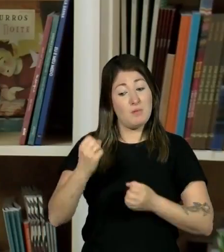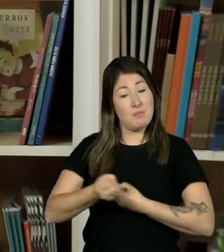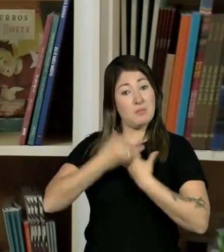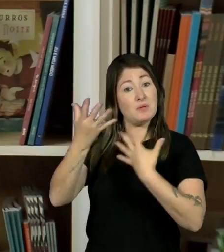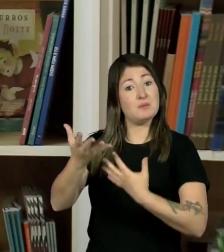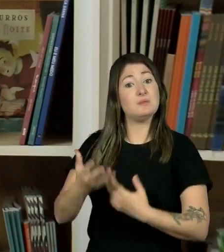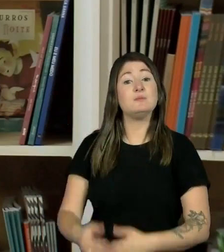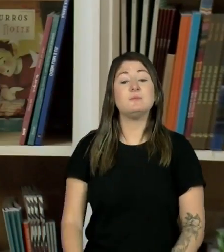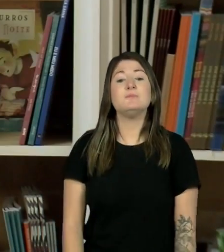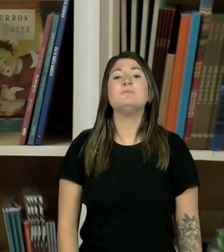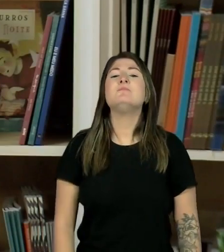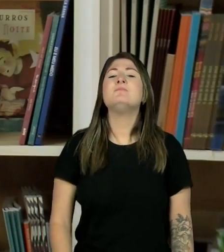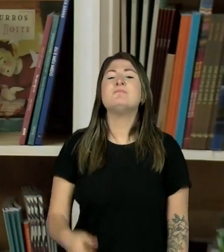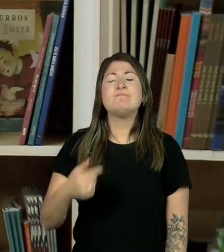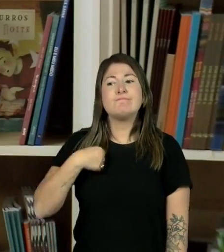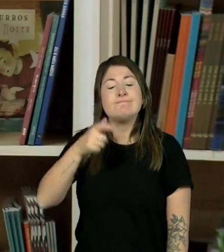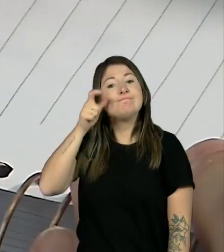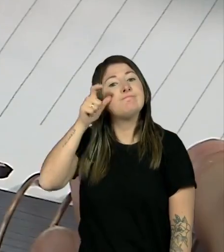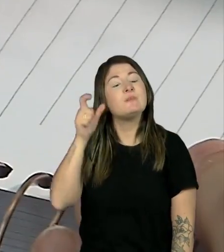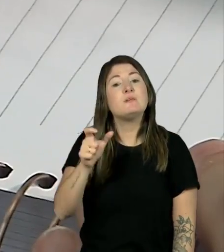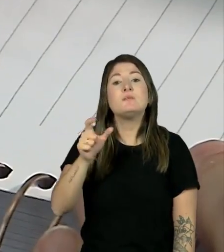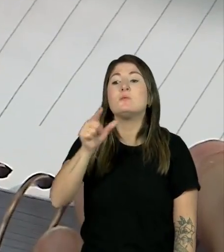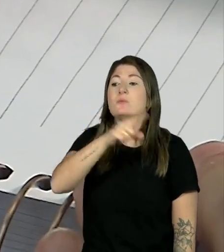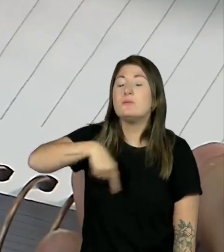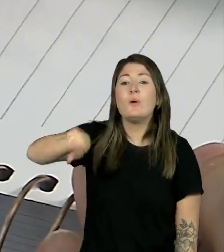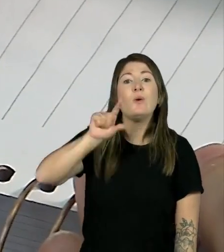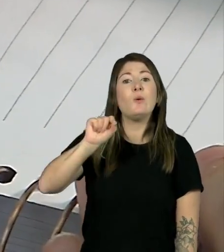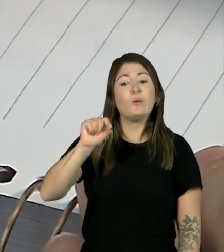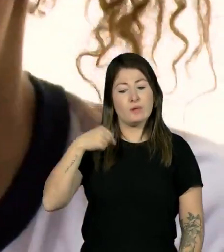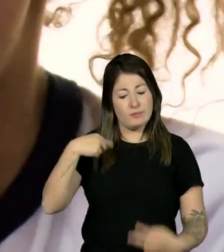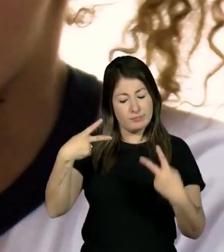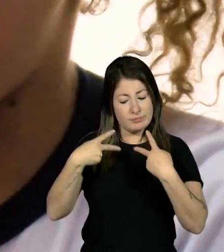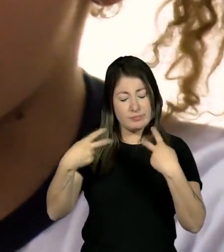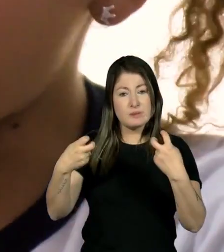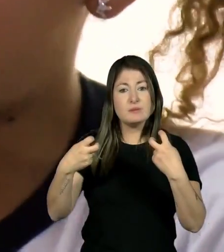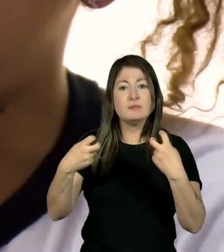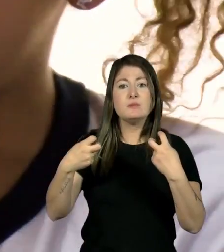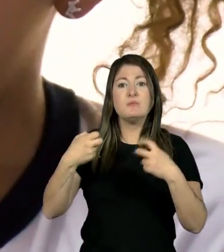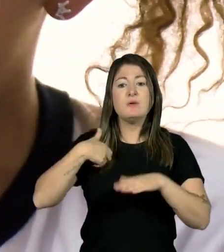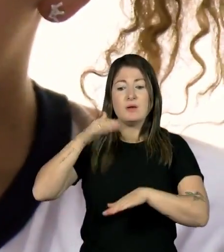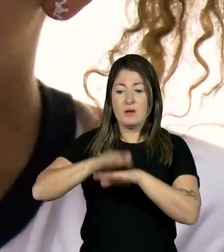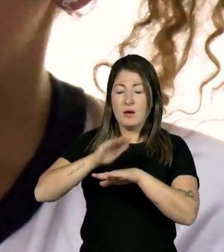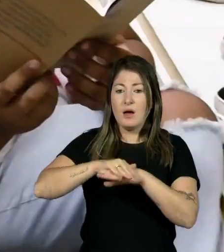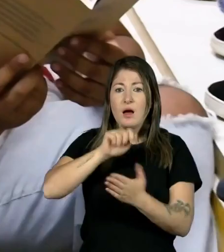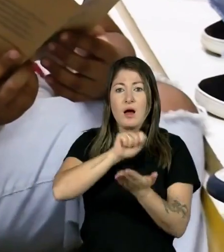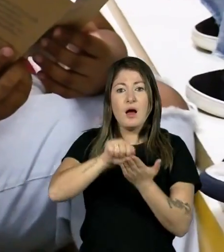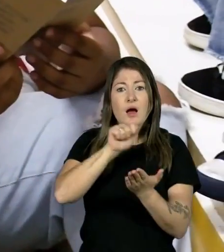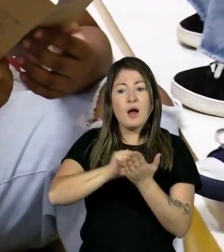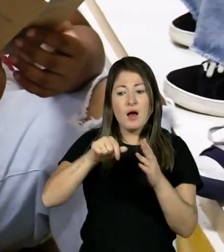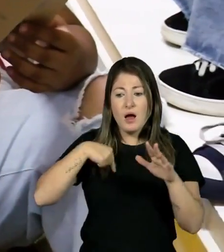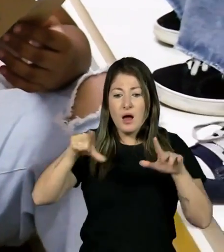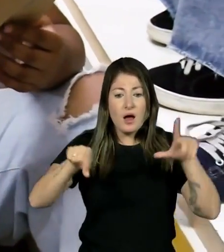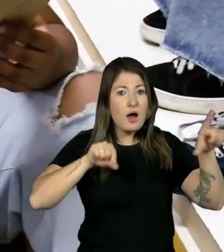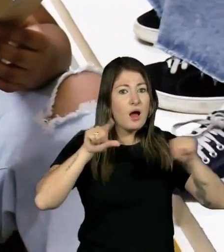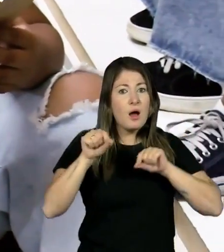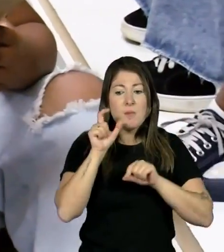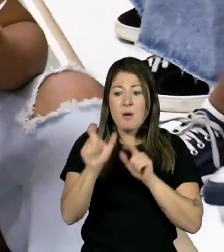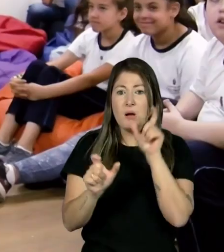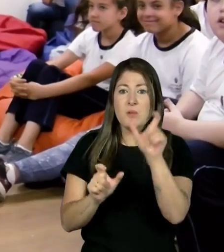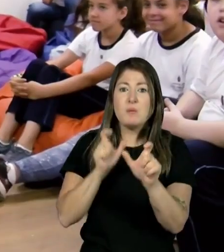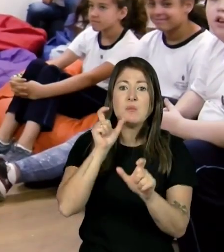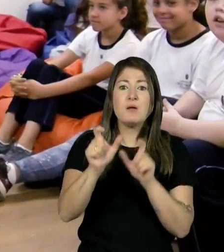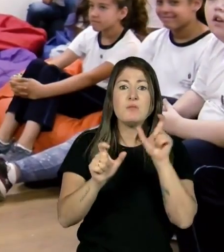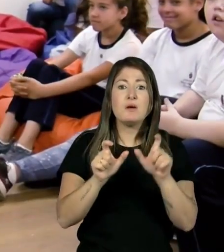me chamou a atenção foi essa descoberta dele, dessa magia de escrever, de encontrar a palavra, né? Que é um processo longo, né? Para que